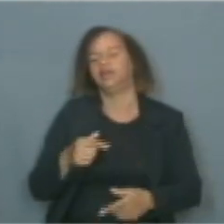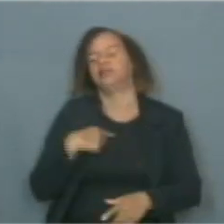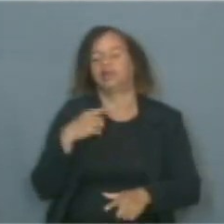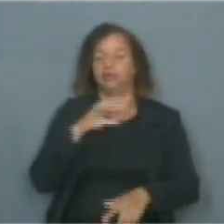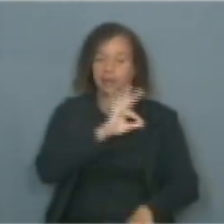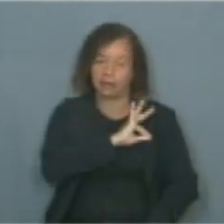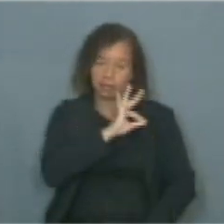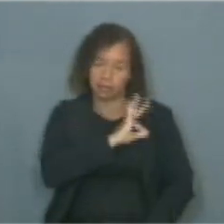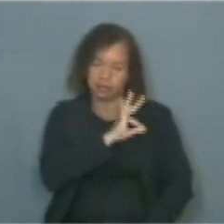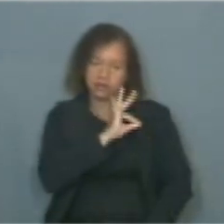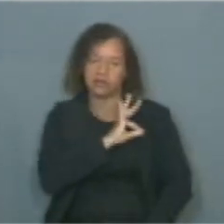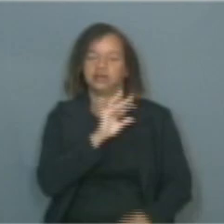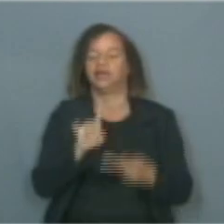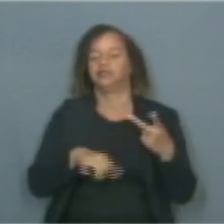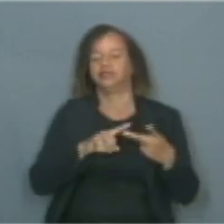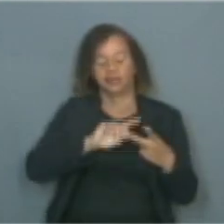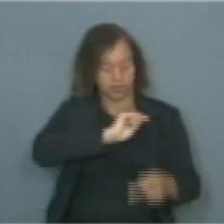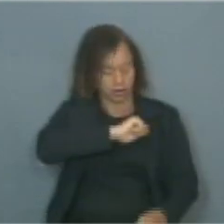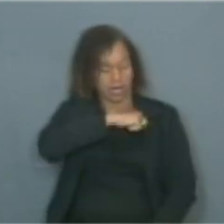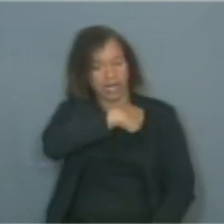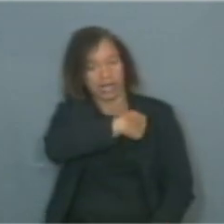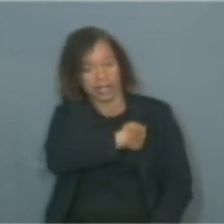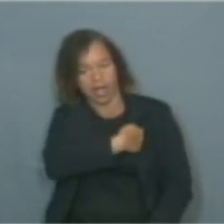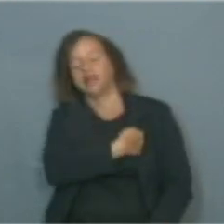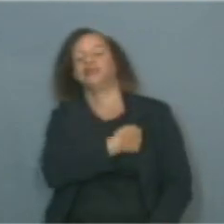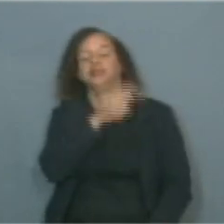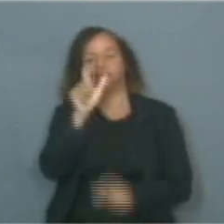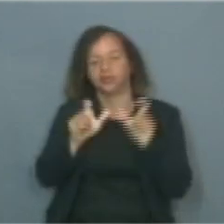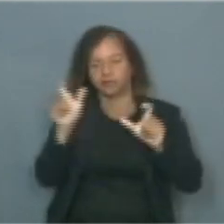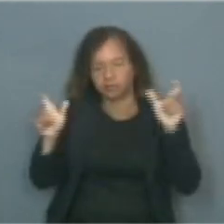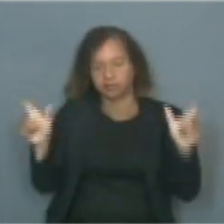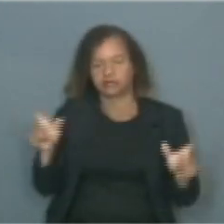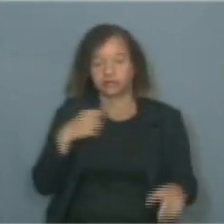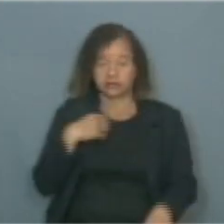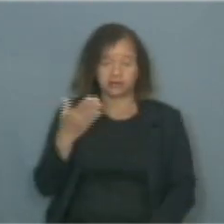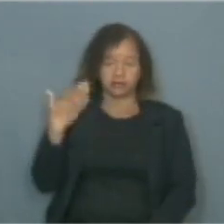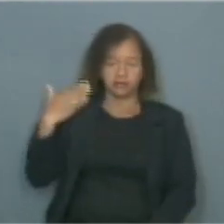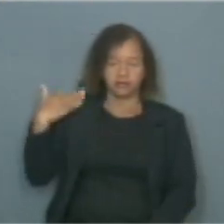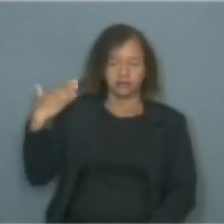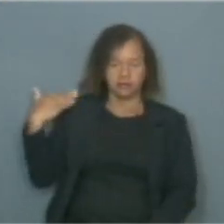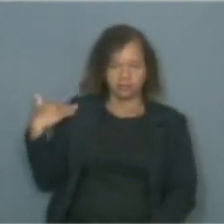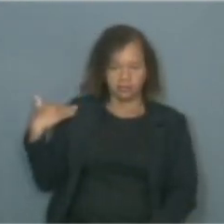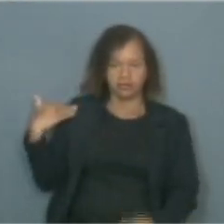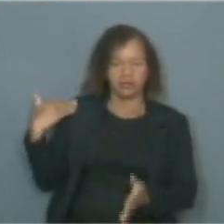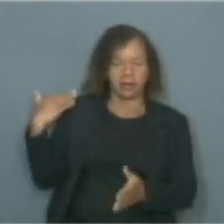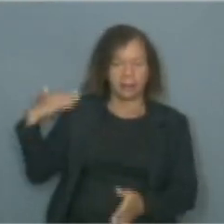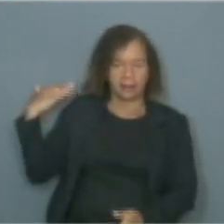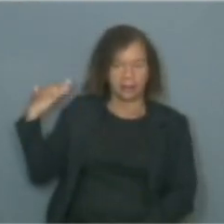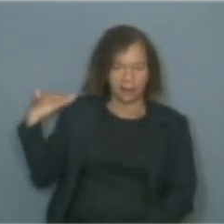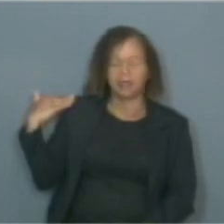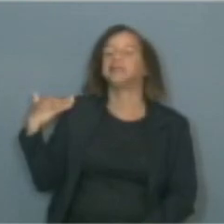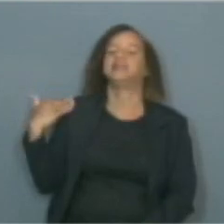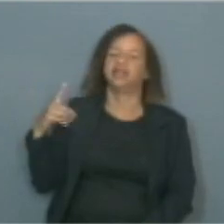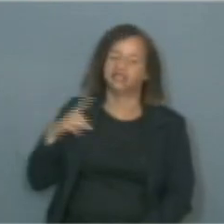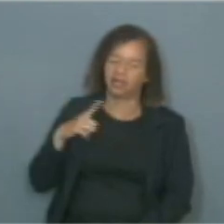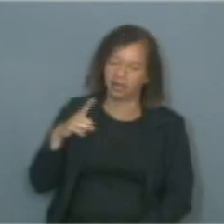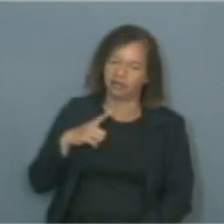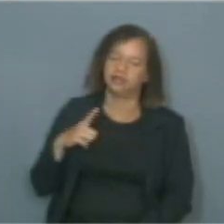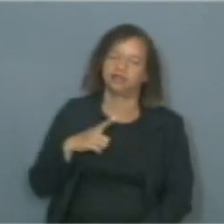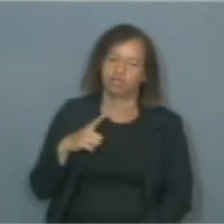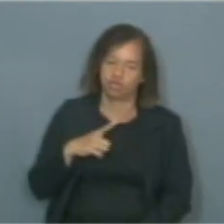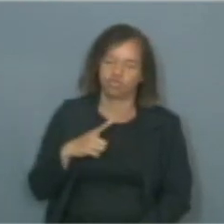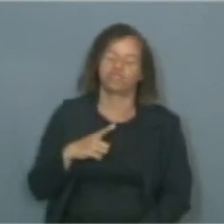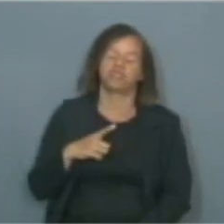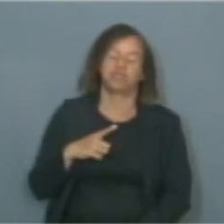de polícia, os delegados, que a gente aqui, se a gente puxar um pouquinho os capítulos lá atrás, vai ver